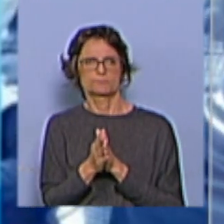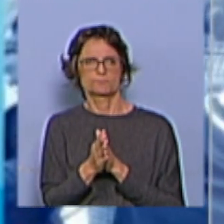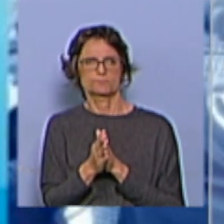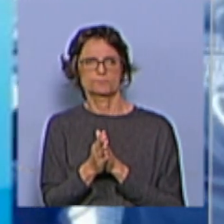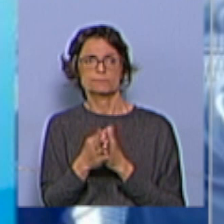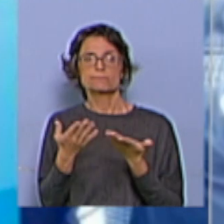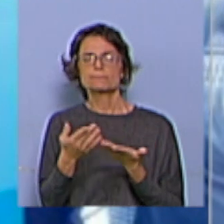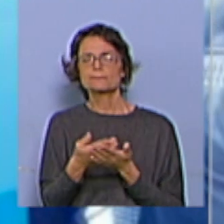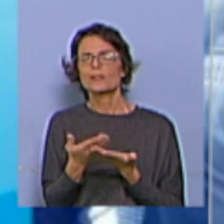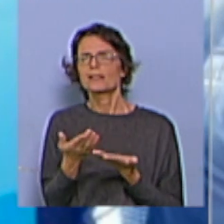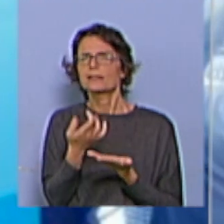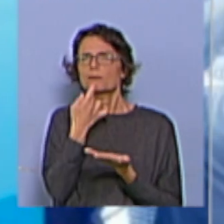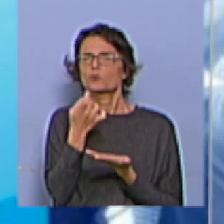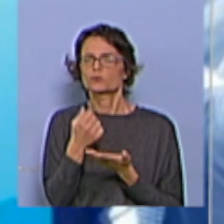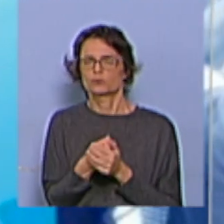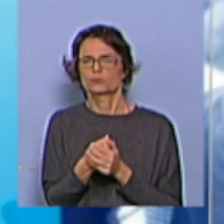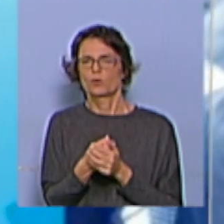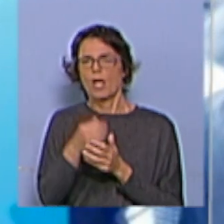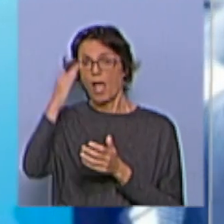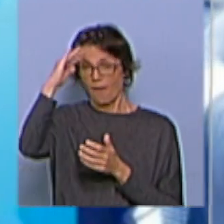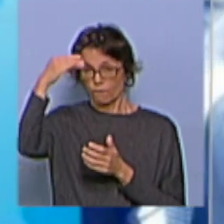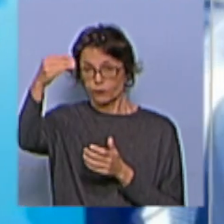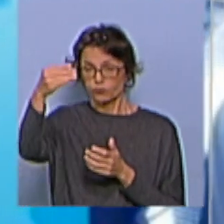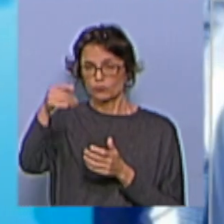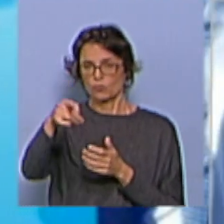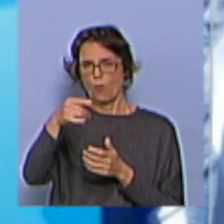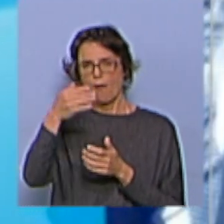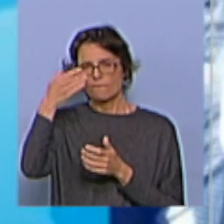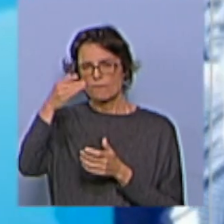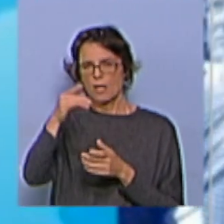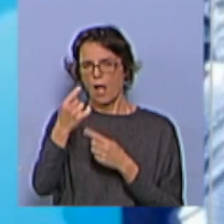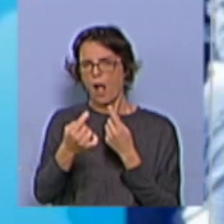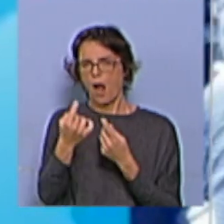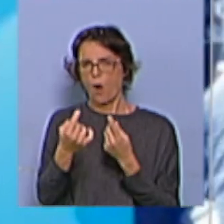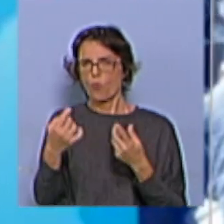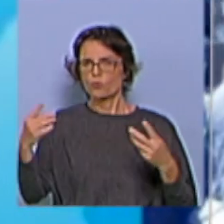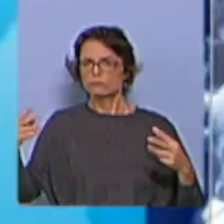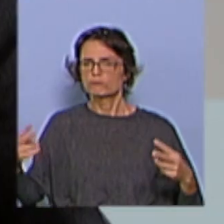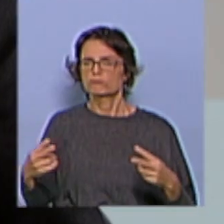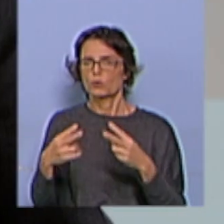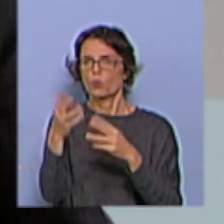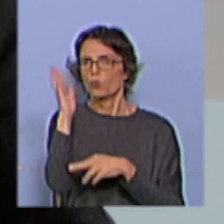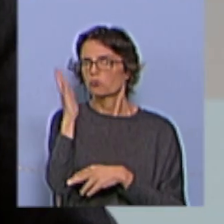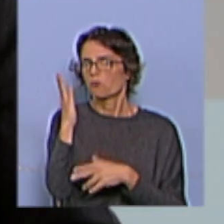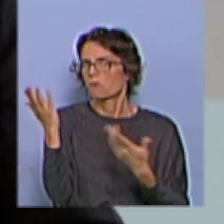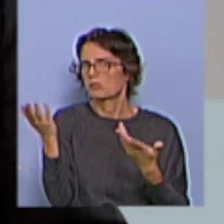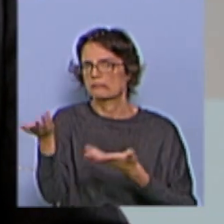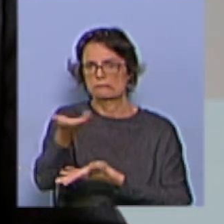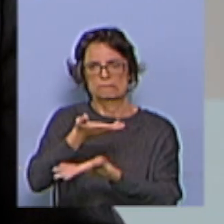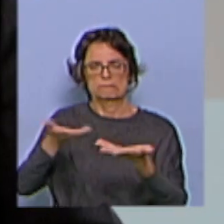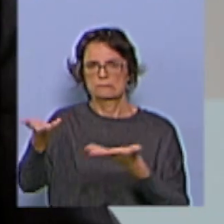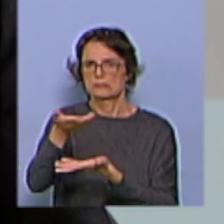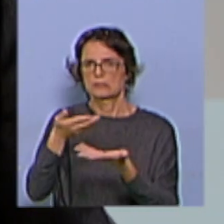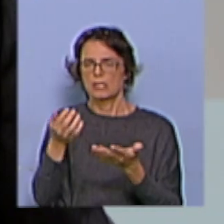Prevêem futuramente algum encontro entre as capelanias para debater estes